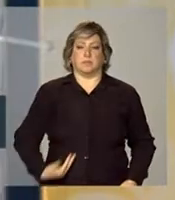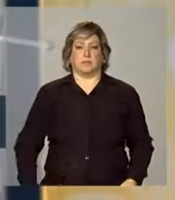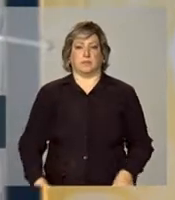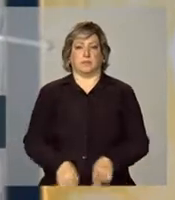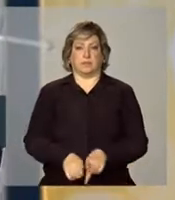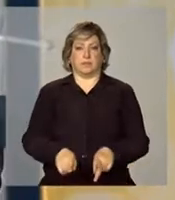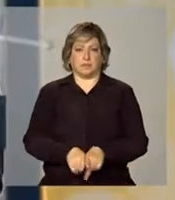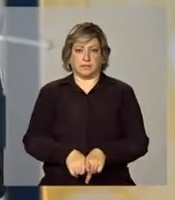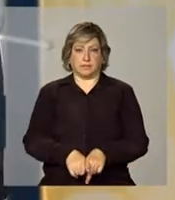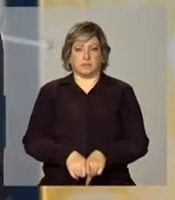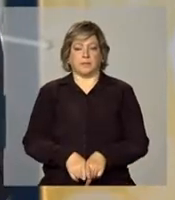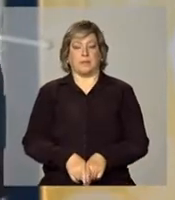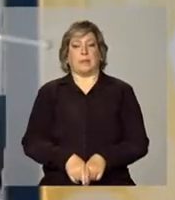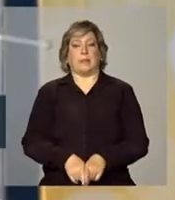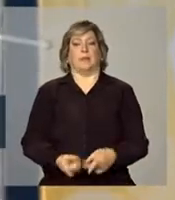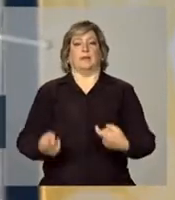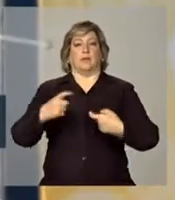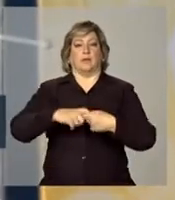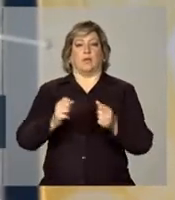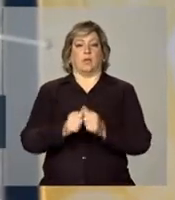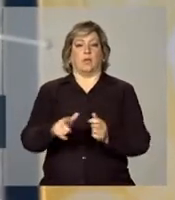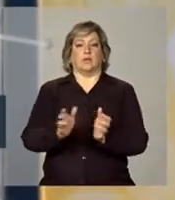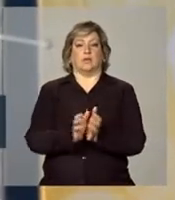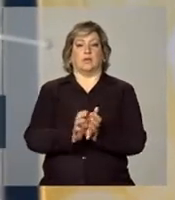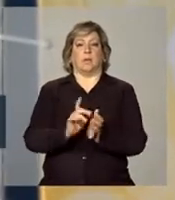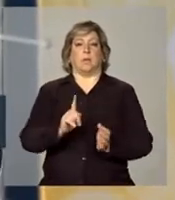forma, atuam em parceria com o setor público.